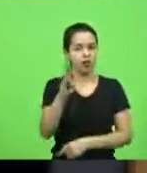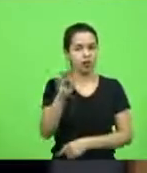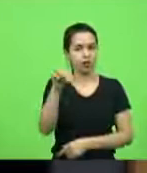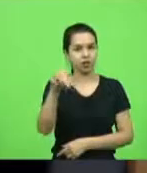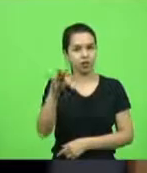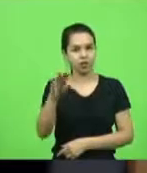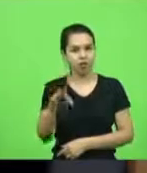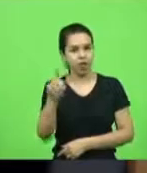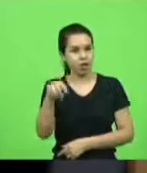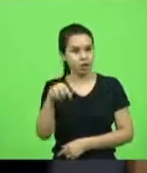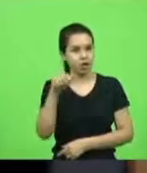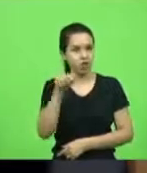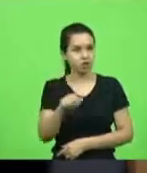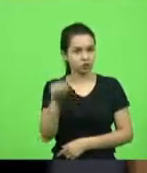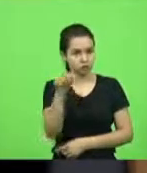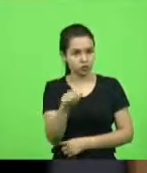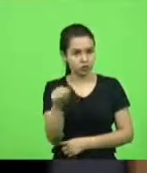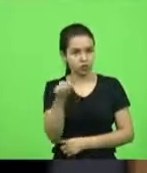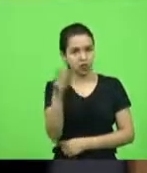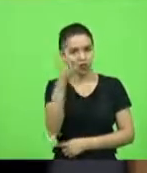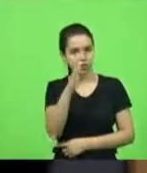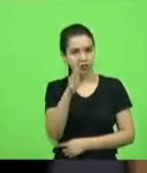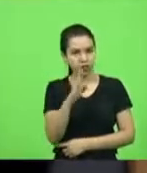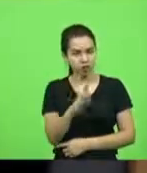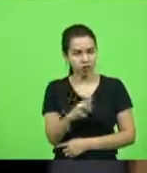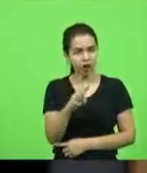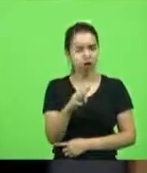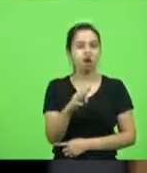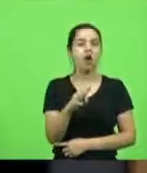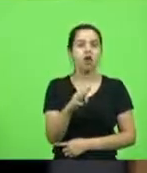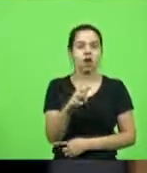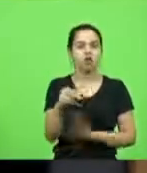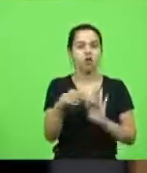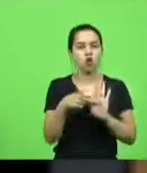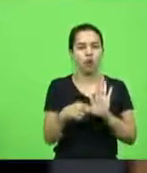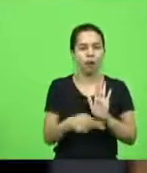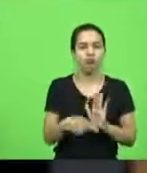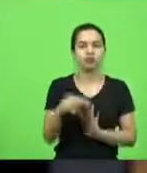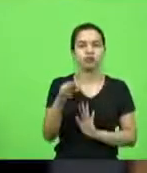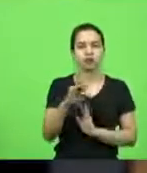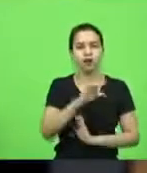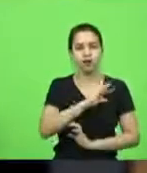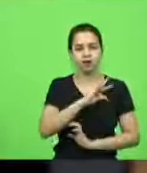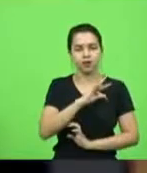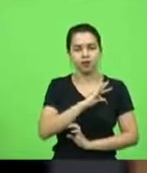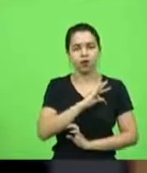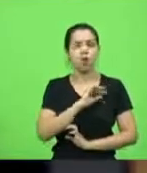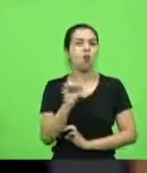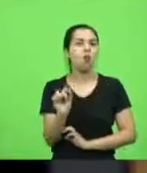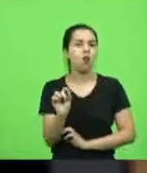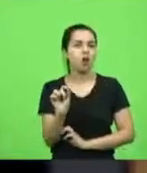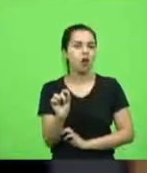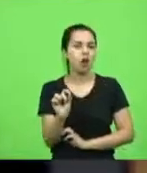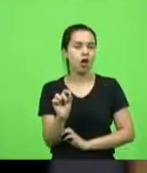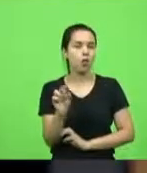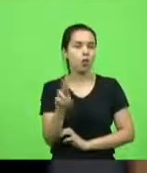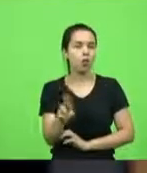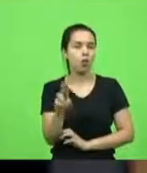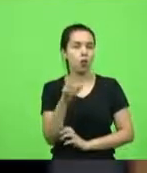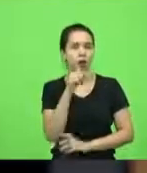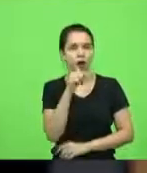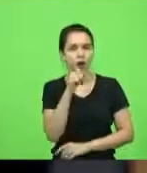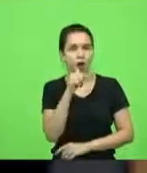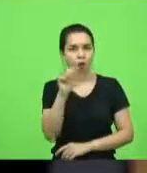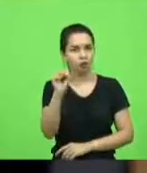Brasileira de normas técnicas um estudo que o seguinte o que o consumo de água oitenta